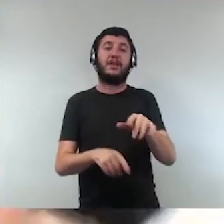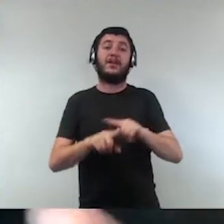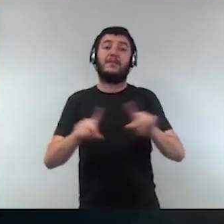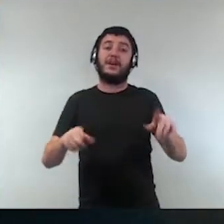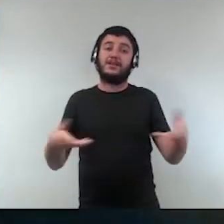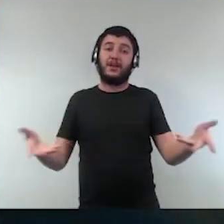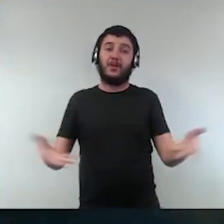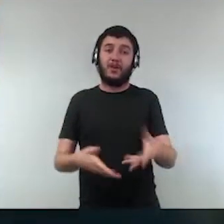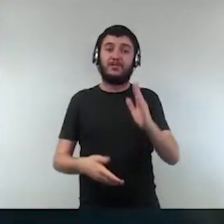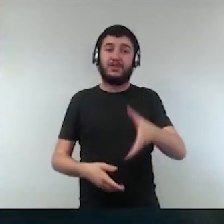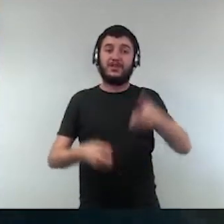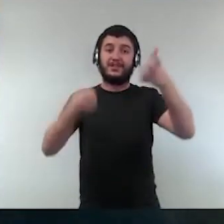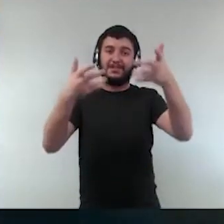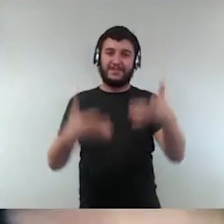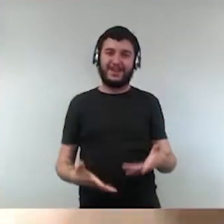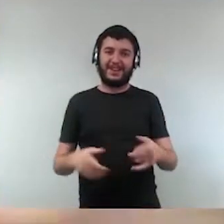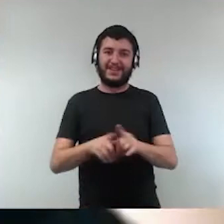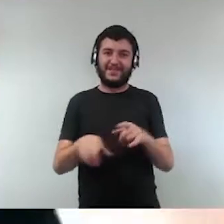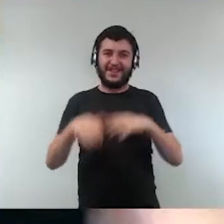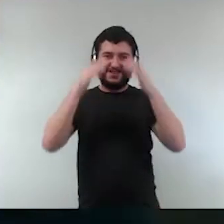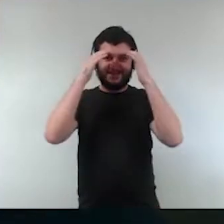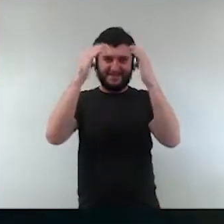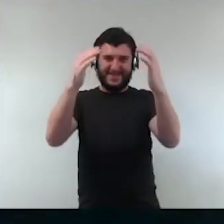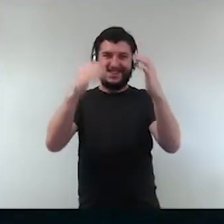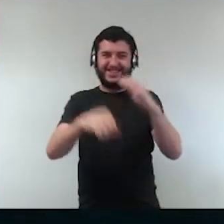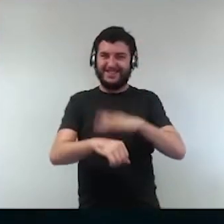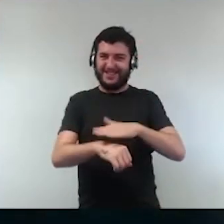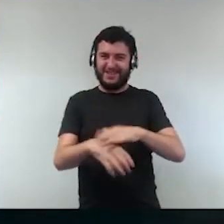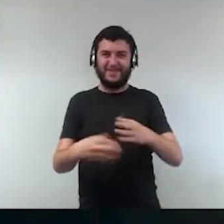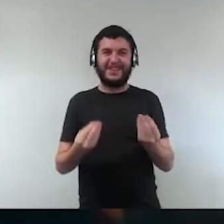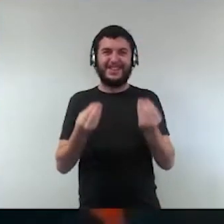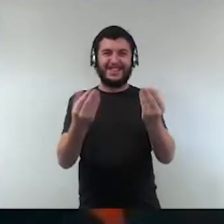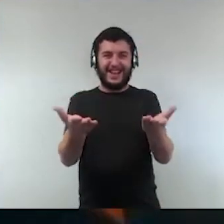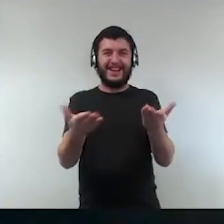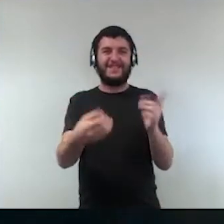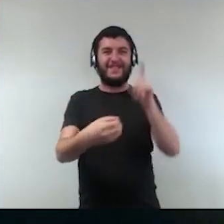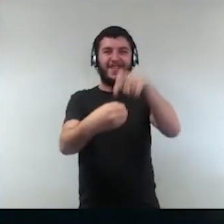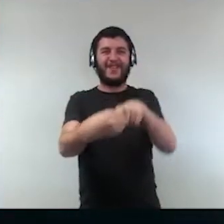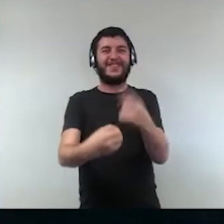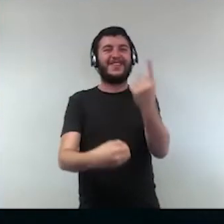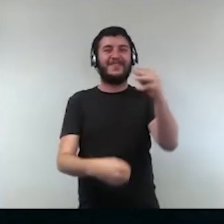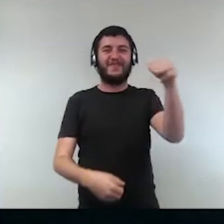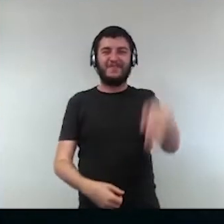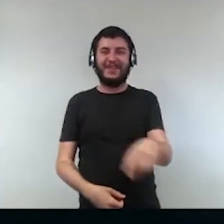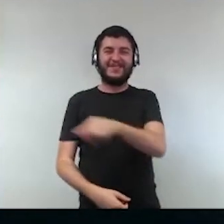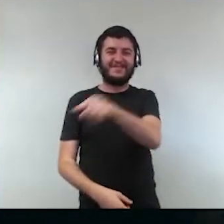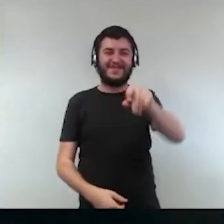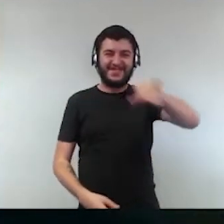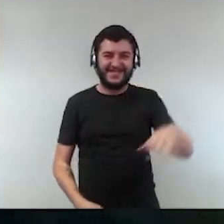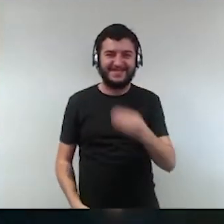caros, respeitando rigorosamente o tempo e ainda dando 1 minuto de lambuja para vocês. Muito obrigado.